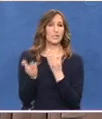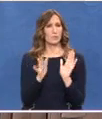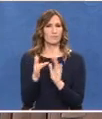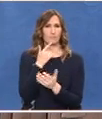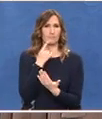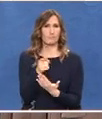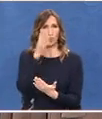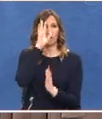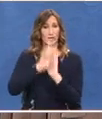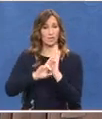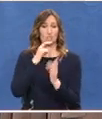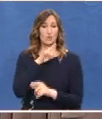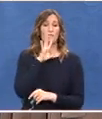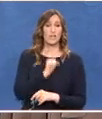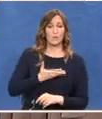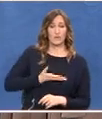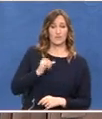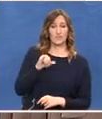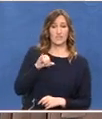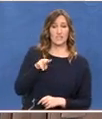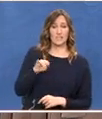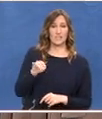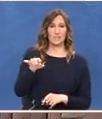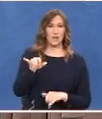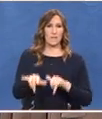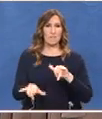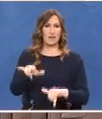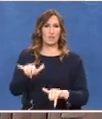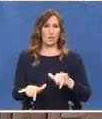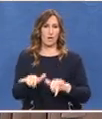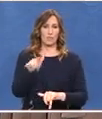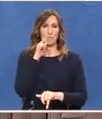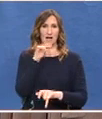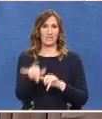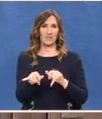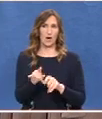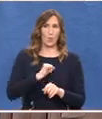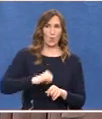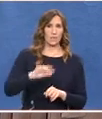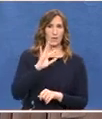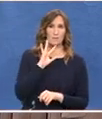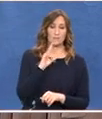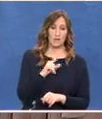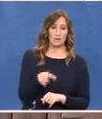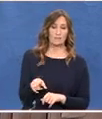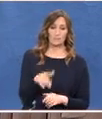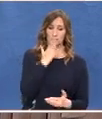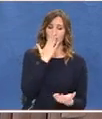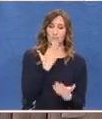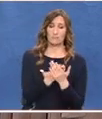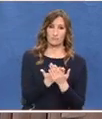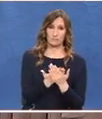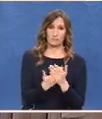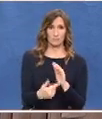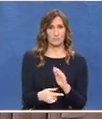que o filho de Inês era de facto manipulado pelo pai em relação à mãe. Isso de facto, confrontado com